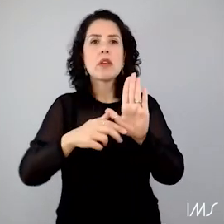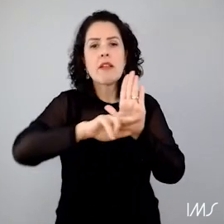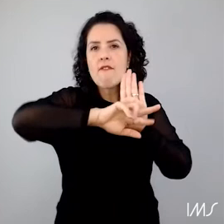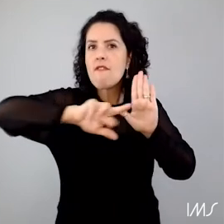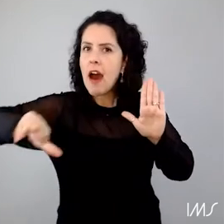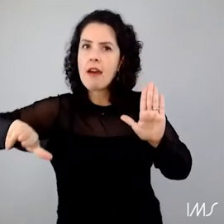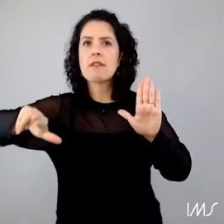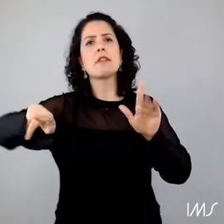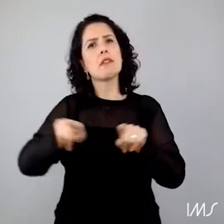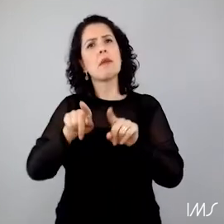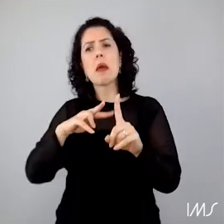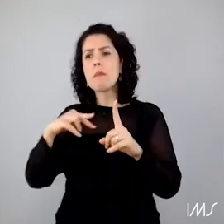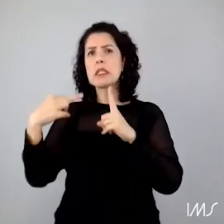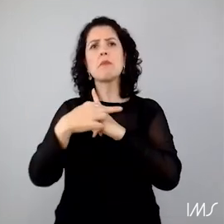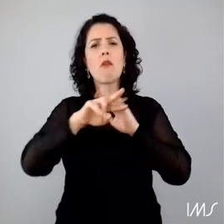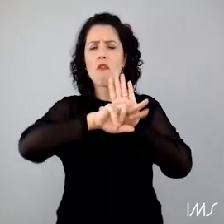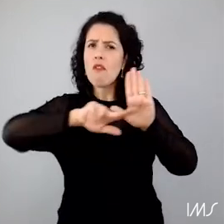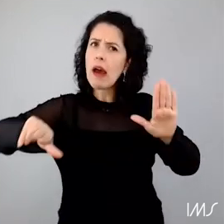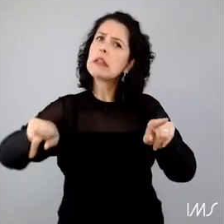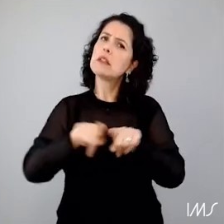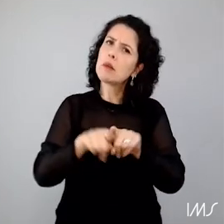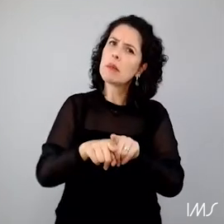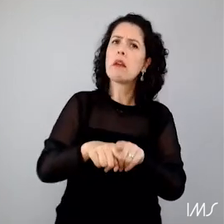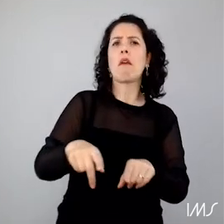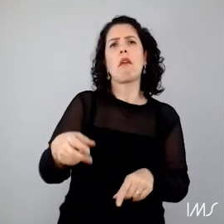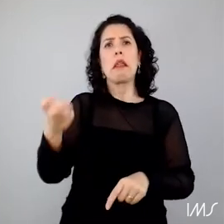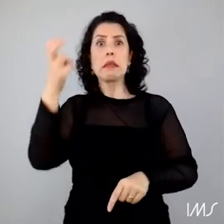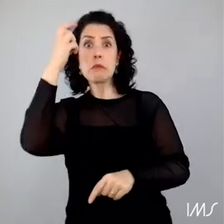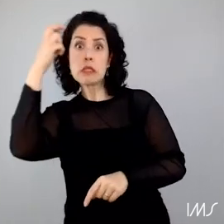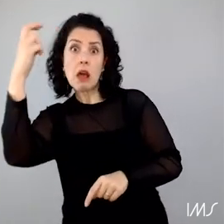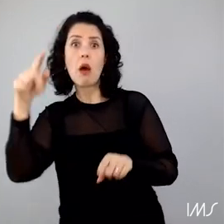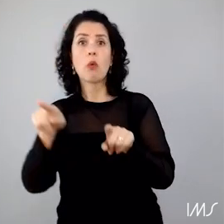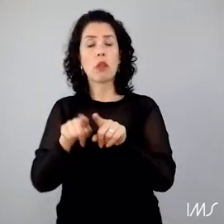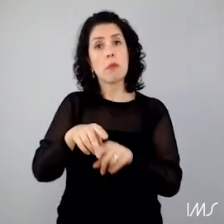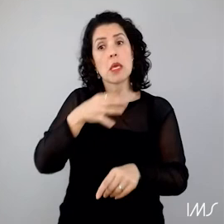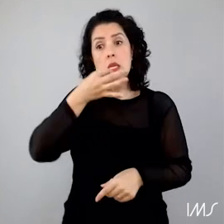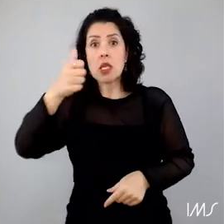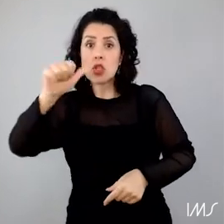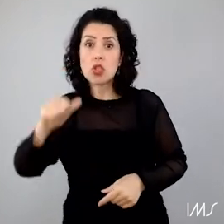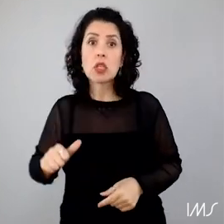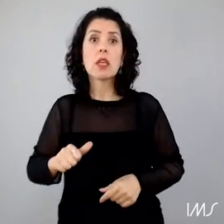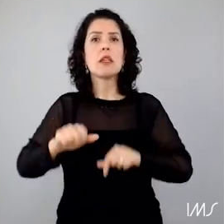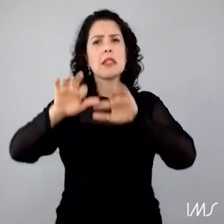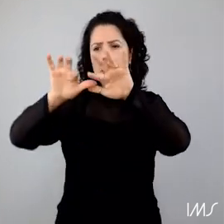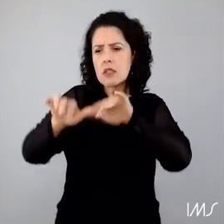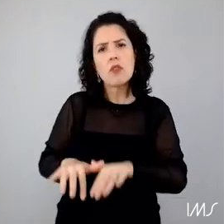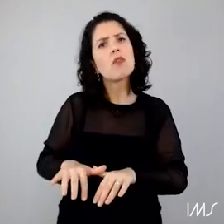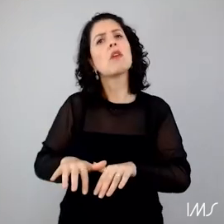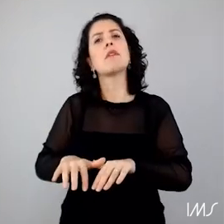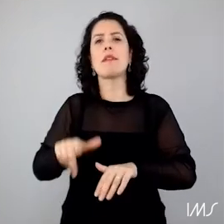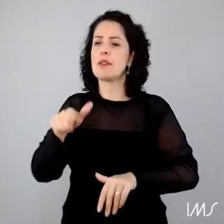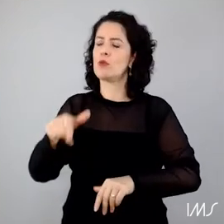de crítica, é fundamental. Agora, eu acho que ela pensa em construir